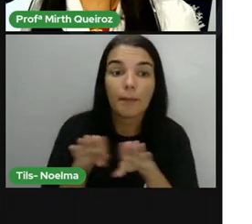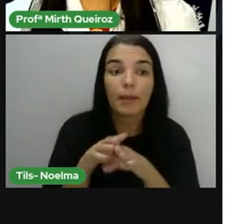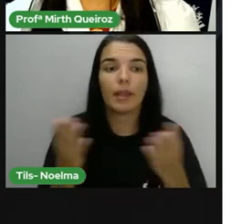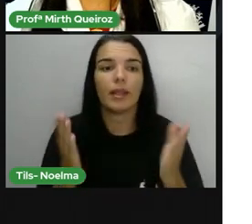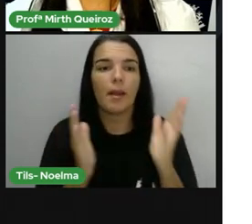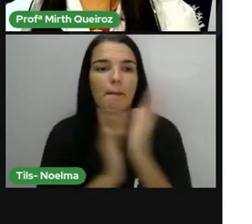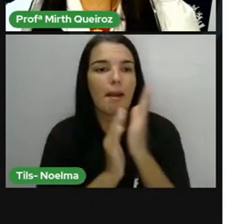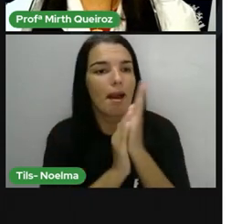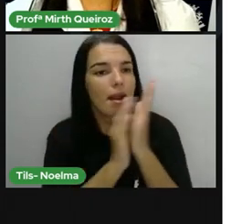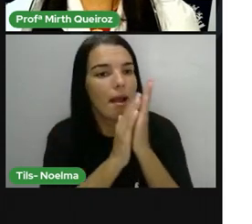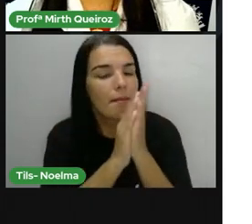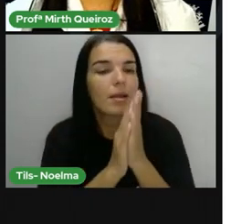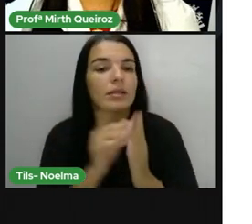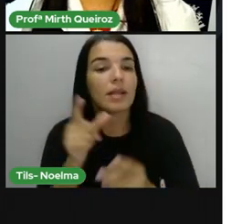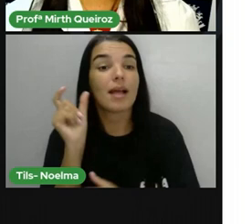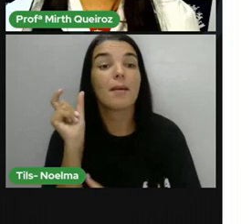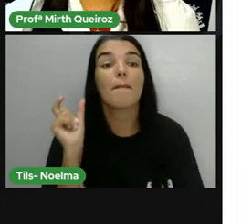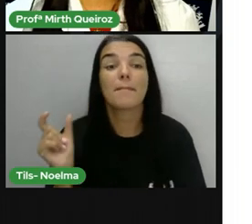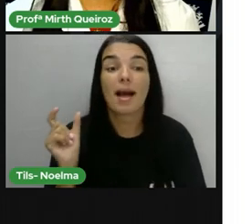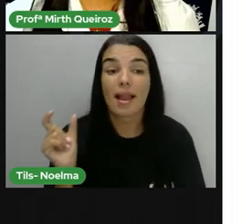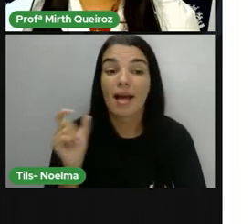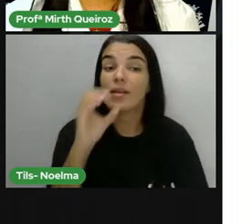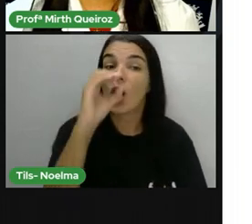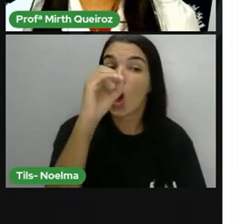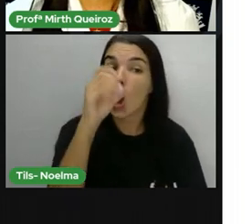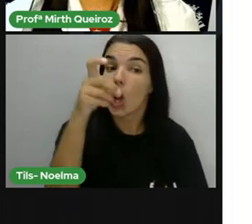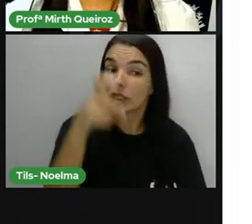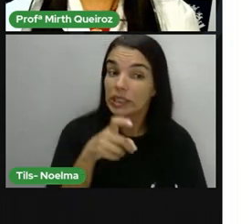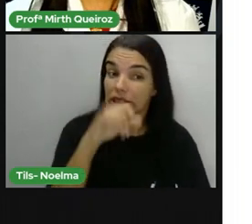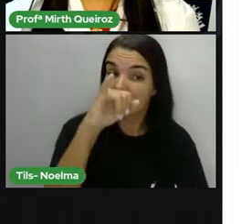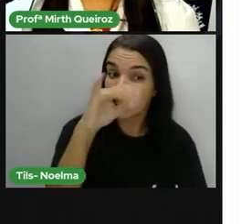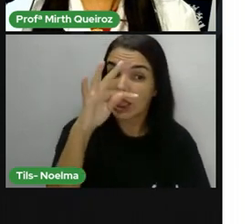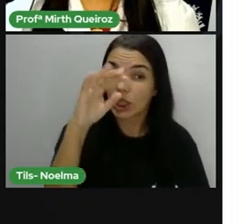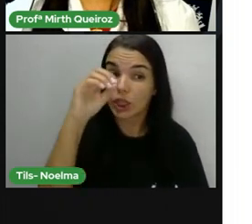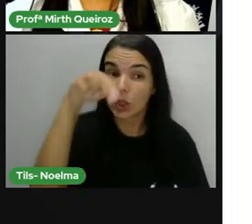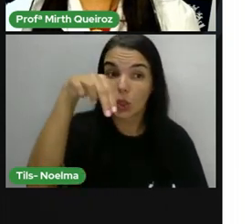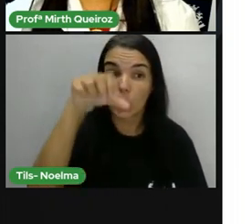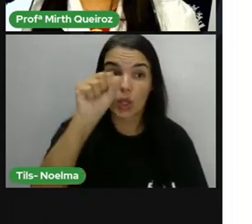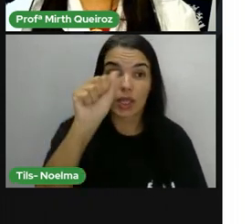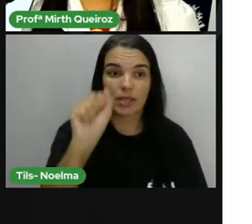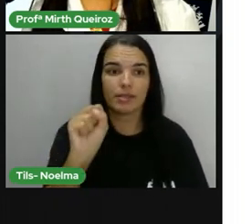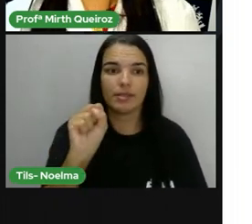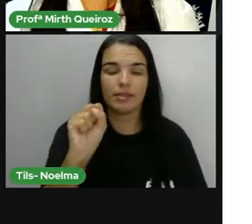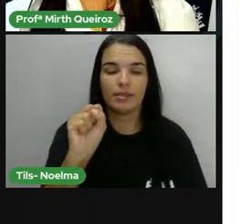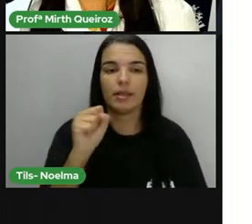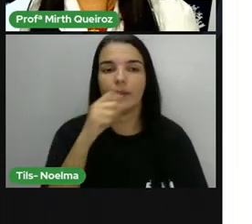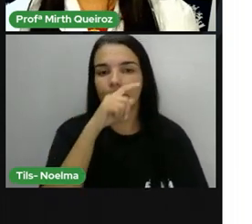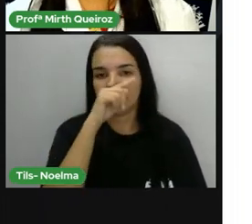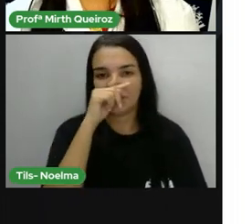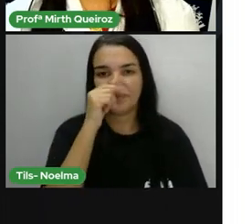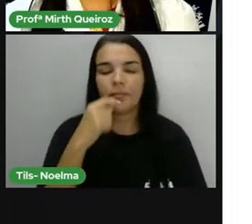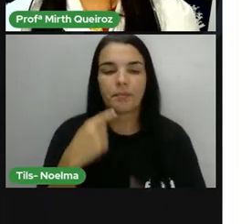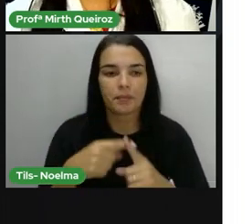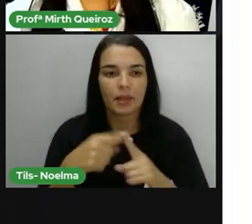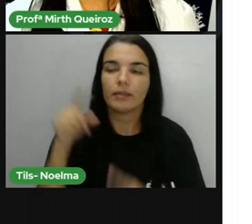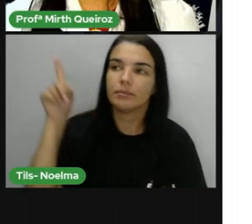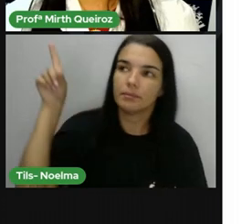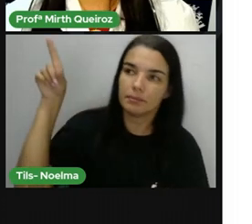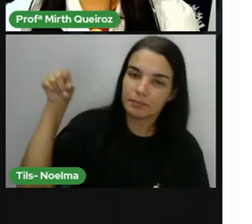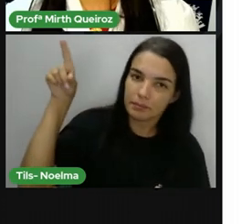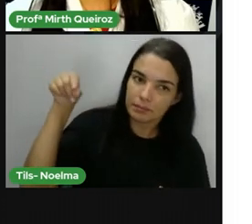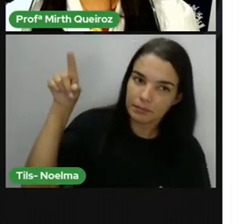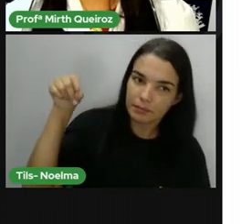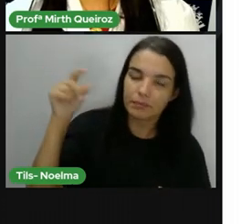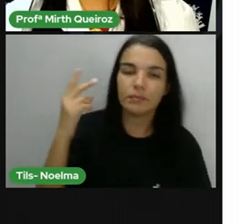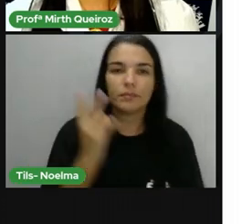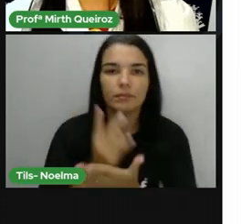Isso aqui a gente está falando em palavras oxítonas, certo? A gente vai acentuar todas as palavras